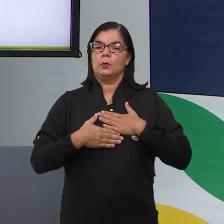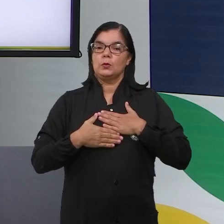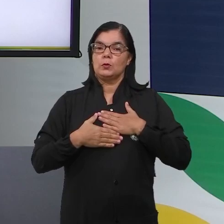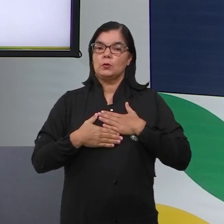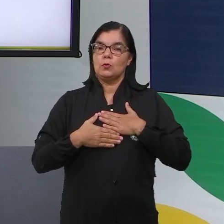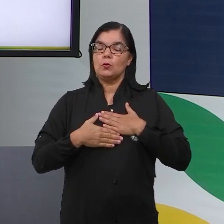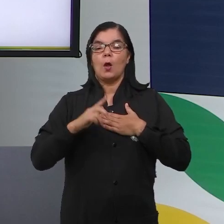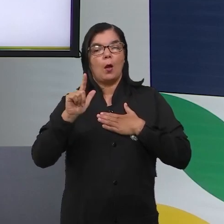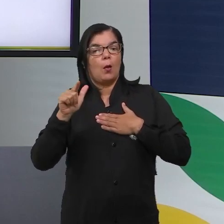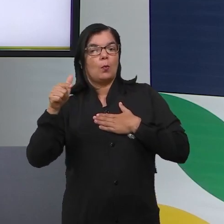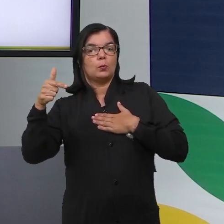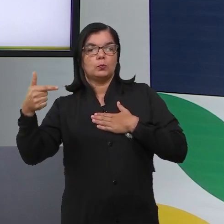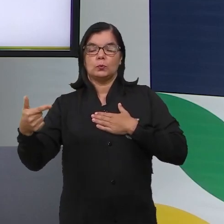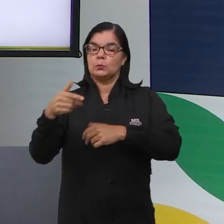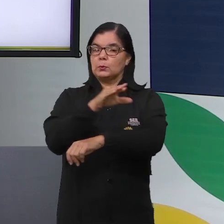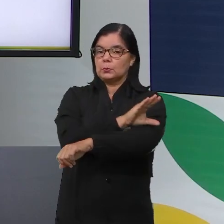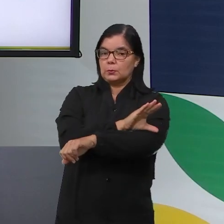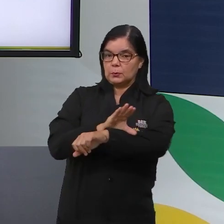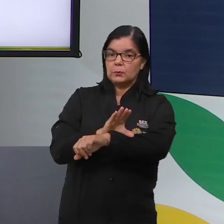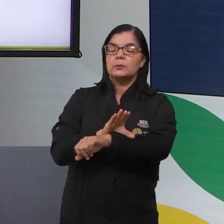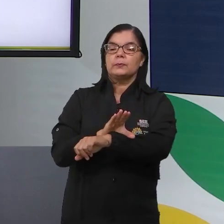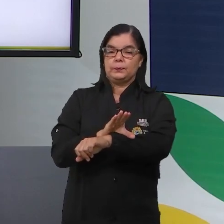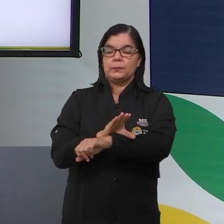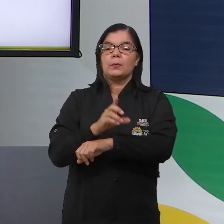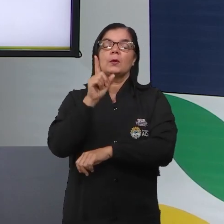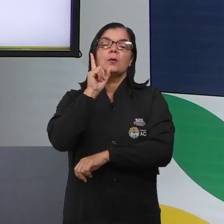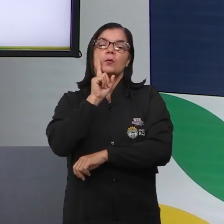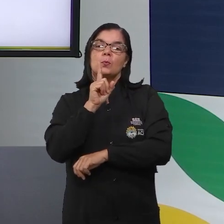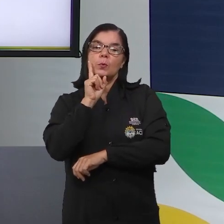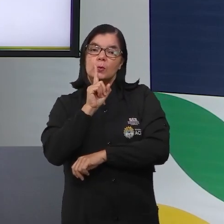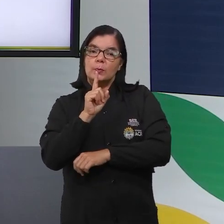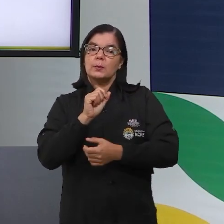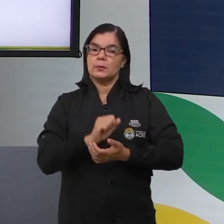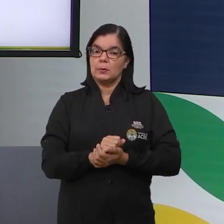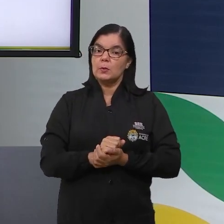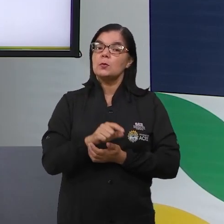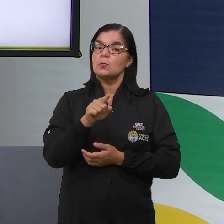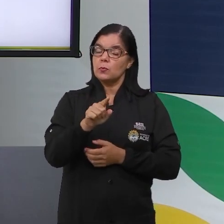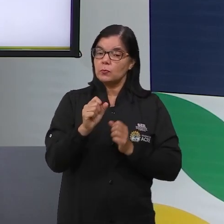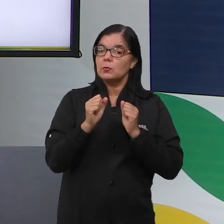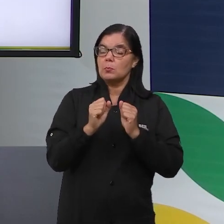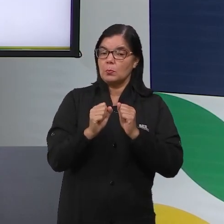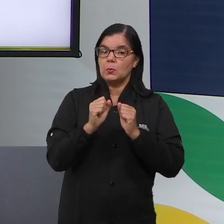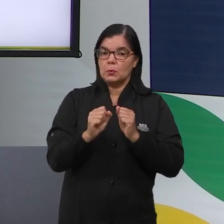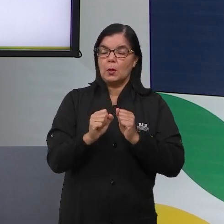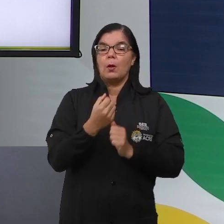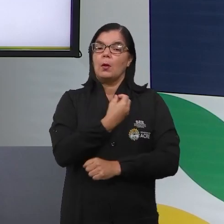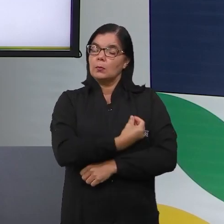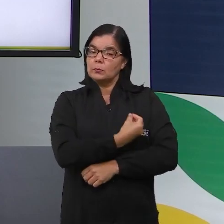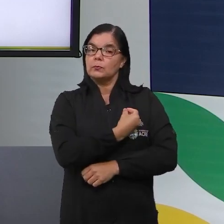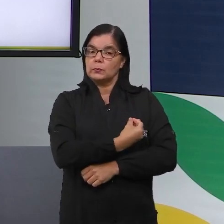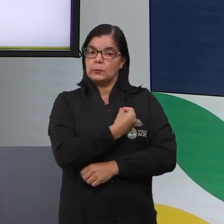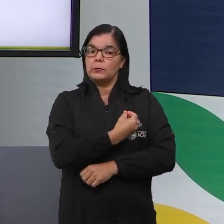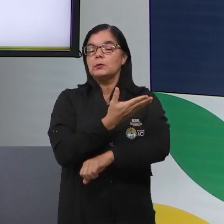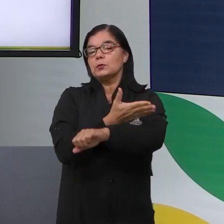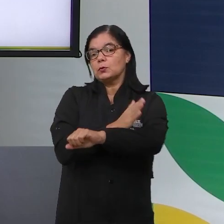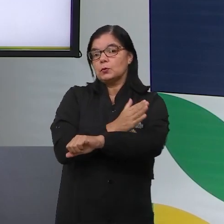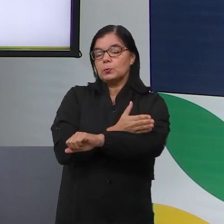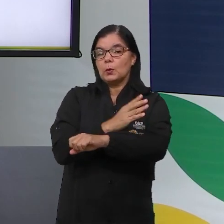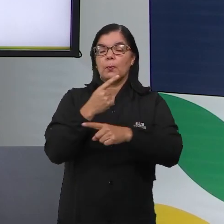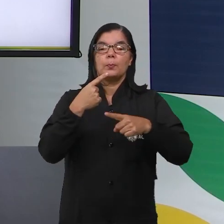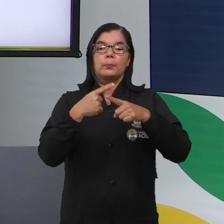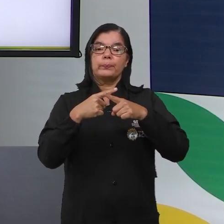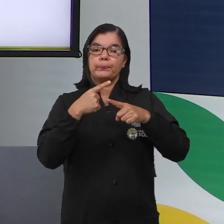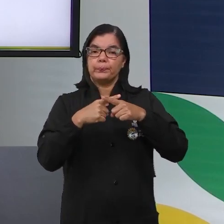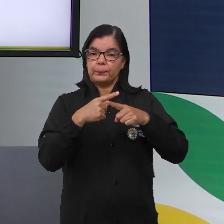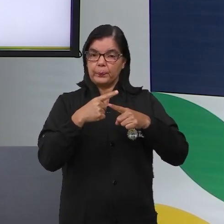alusão a um outro tipo de cultura americana, por exemplo, e que você pode se vivenciar aquele tipo de prática,